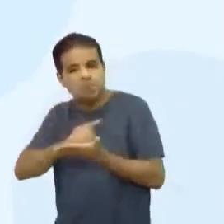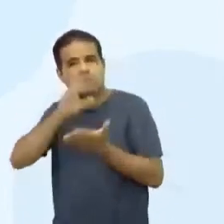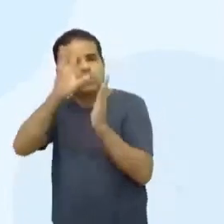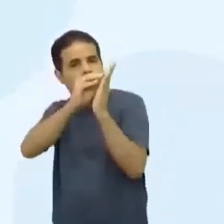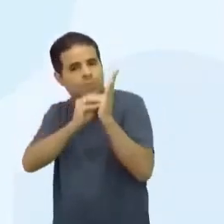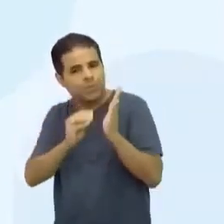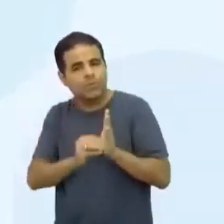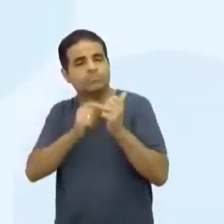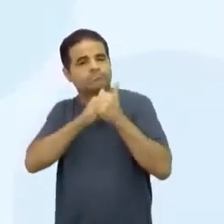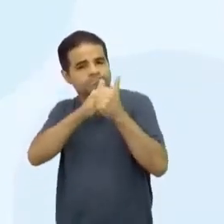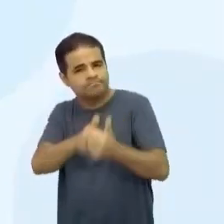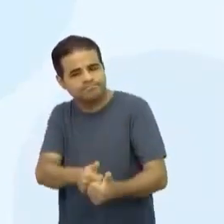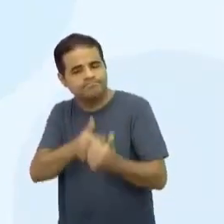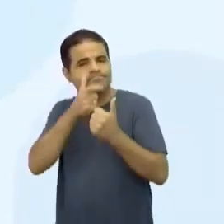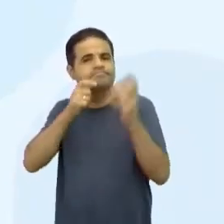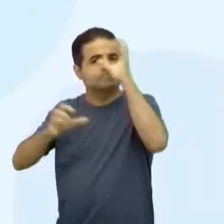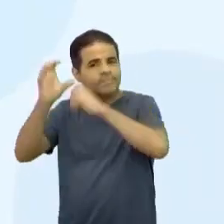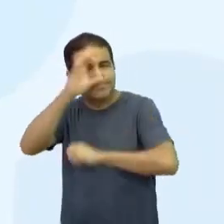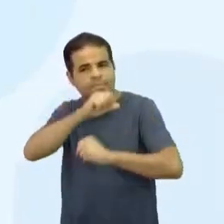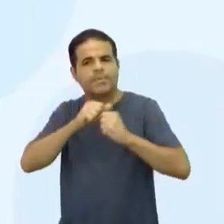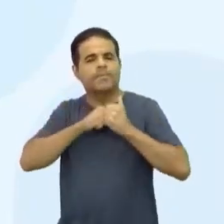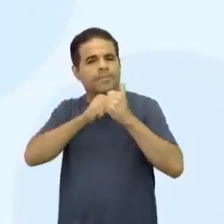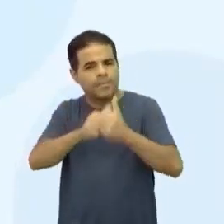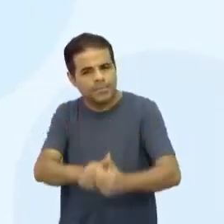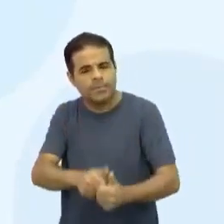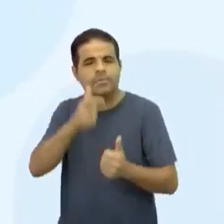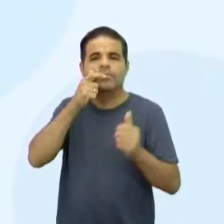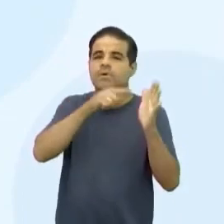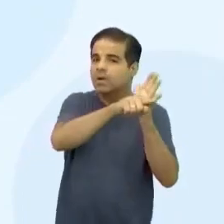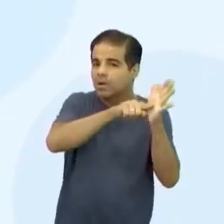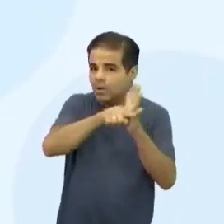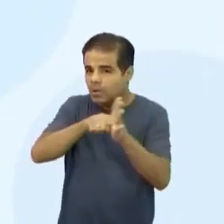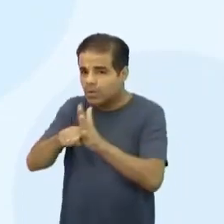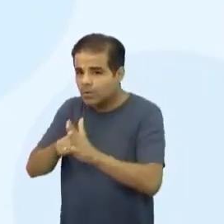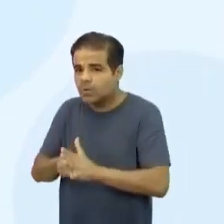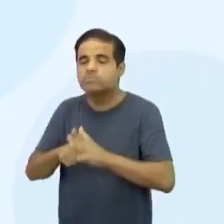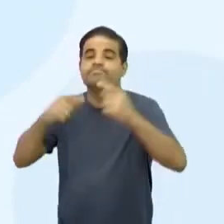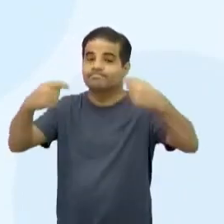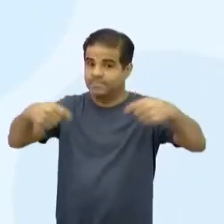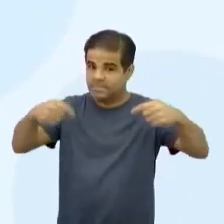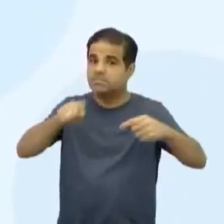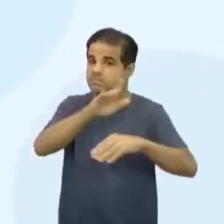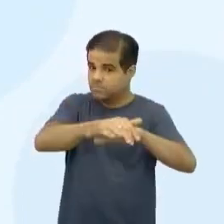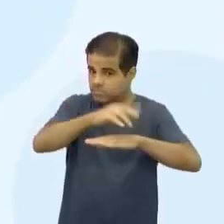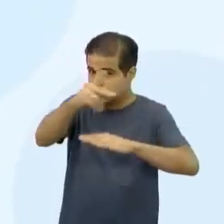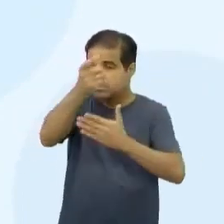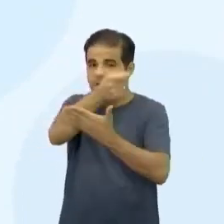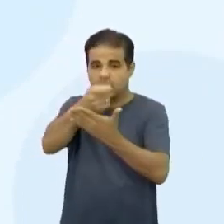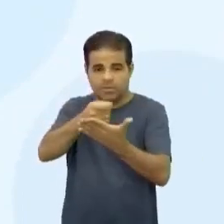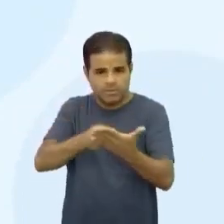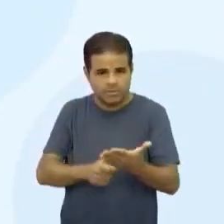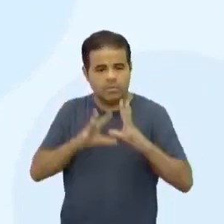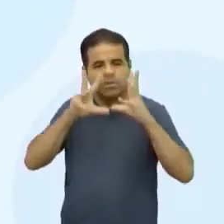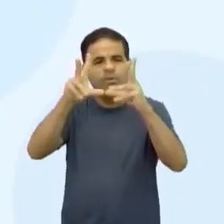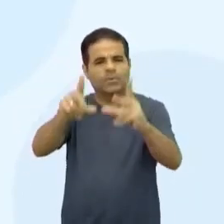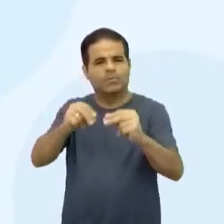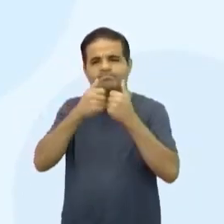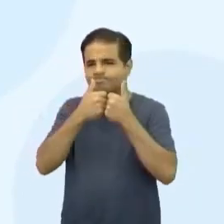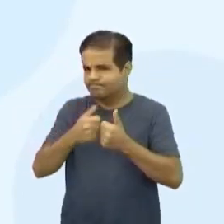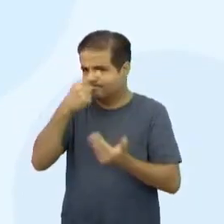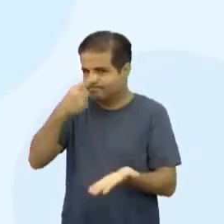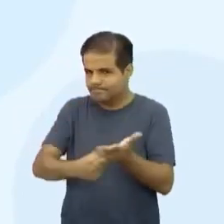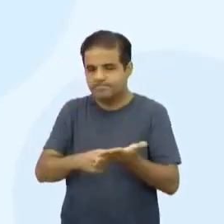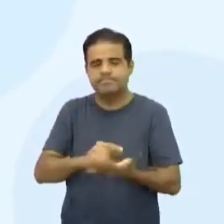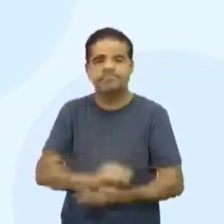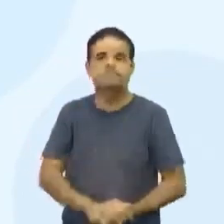registrar e acompanhar aprendizagens construídas neste percurso investigativo. Tá? É necessário que vocês anotem tudo no seu diário de bordo, está bem?